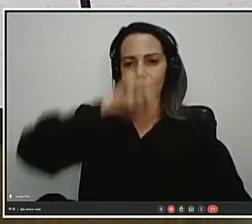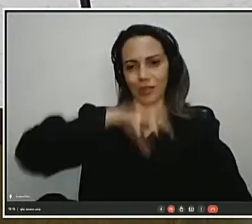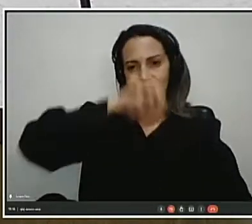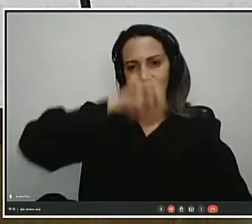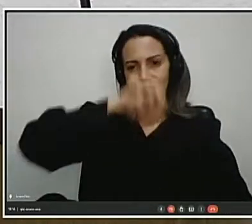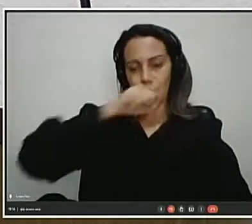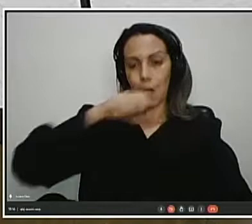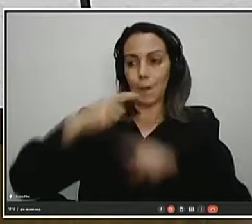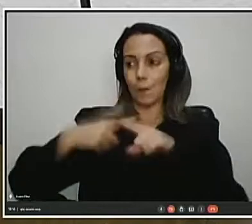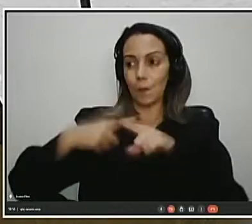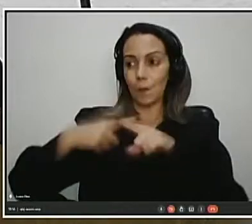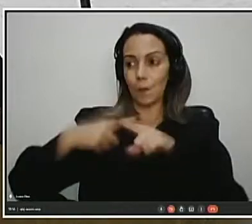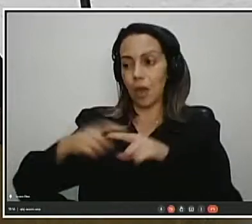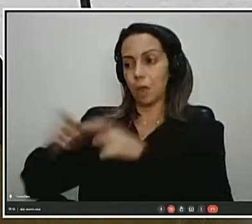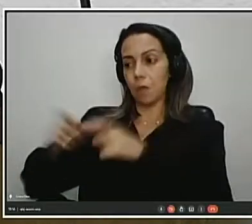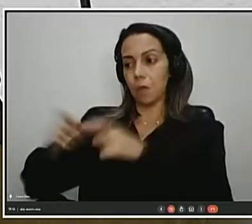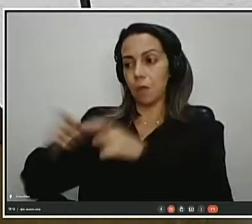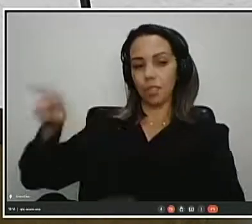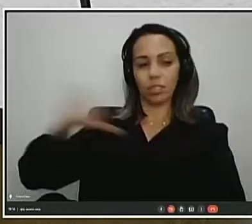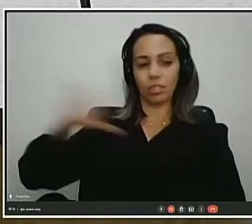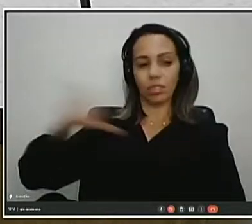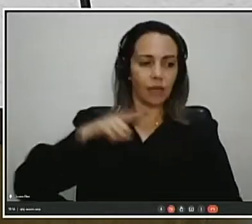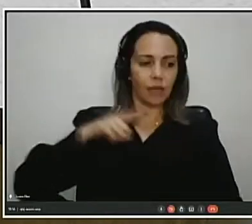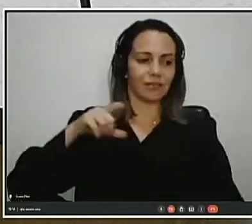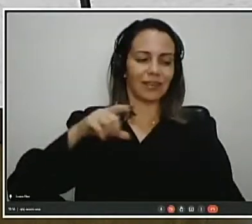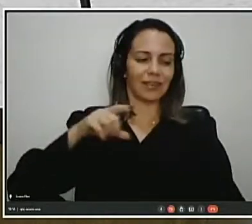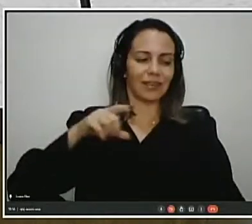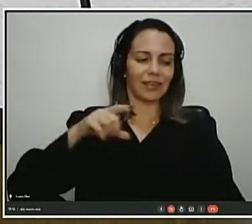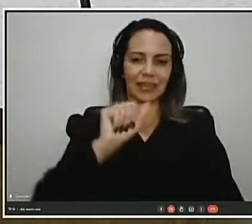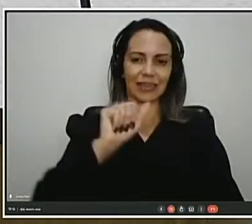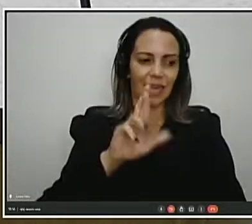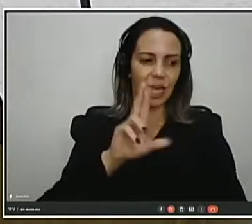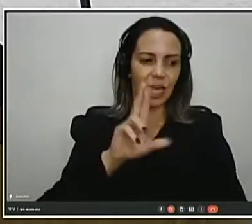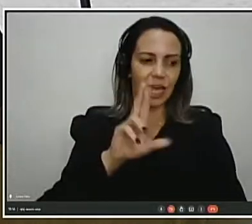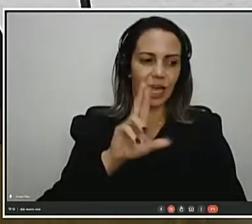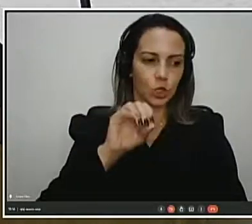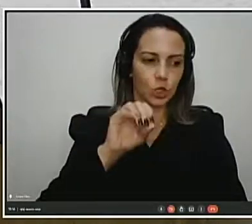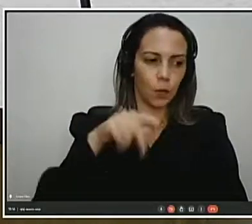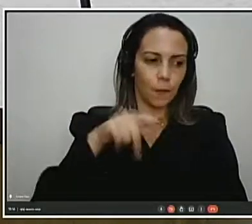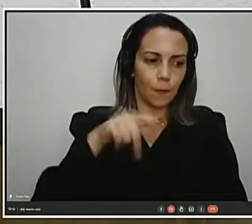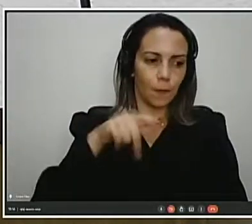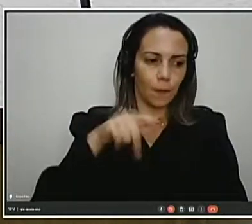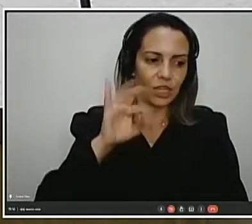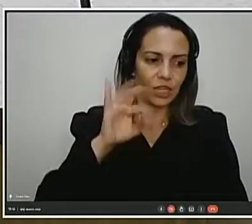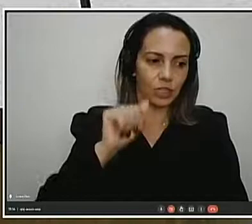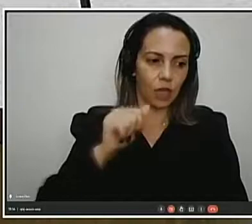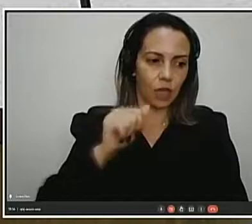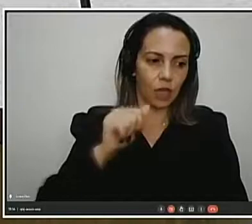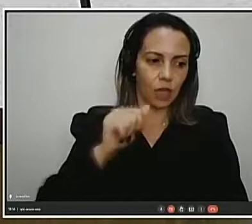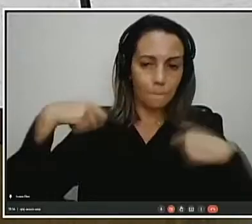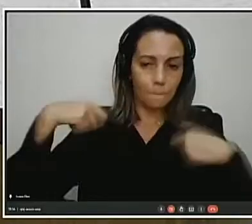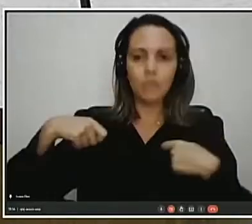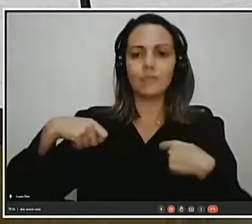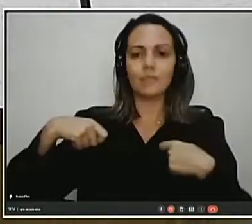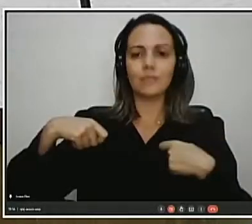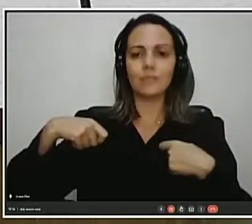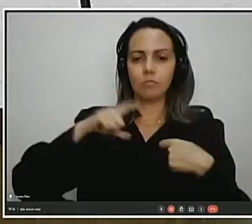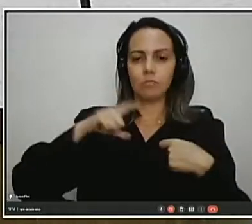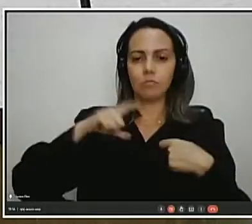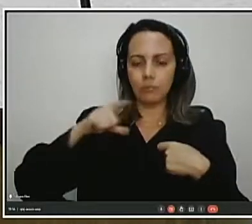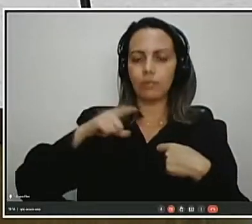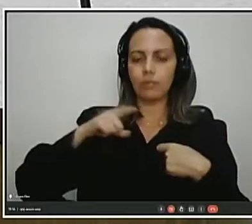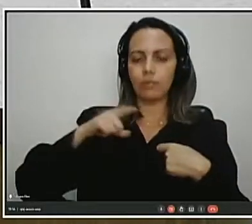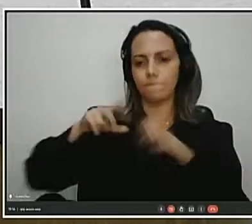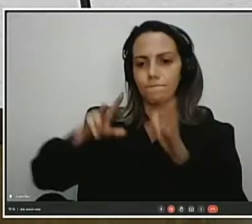Down possuem alguma cardiopatia e, às vezes, necessitam de intervenções cirúrgicas. Não